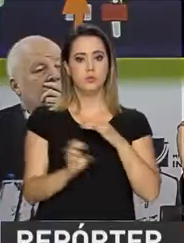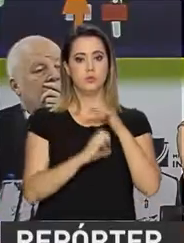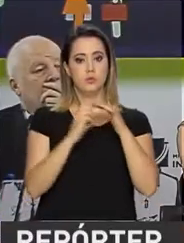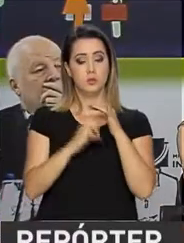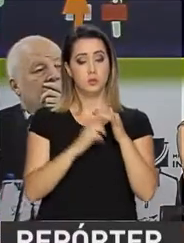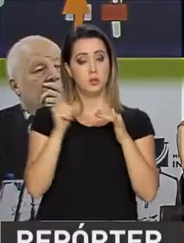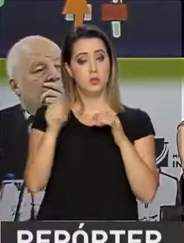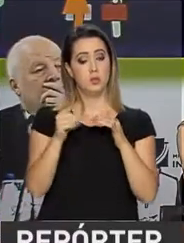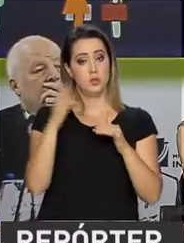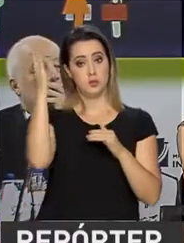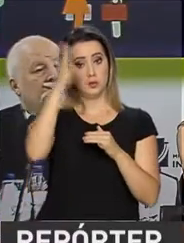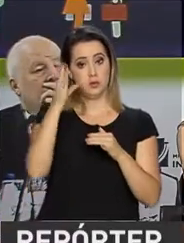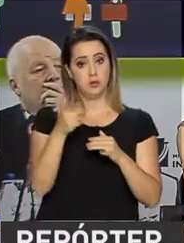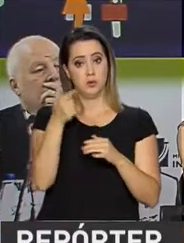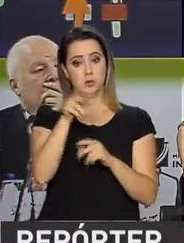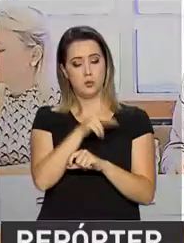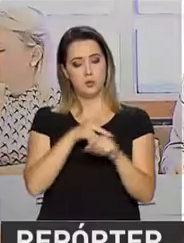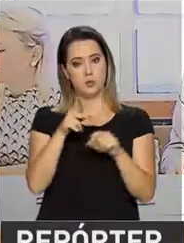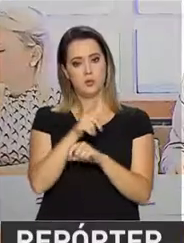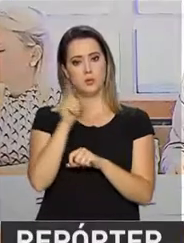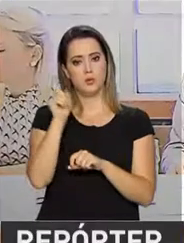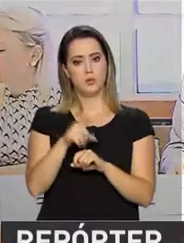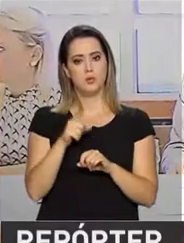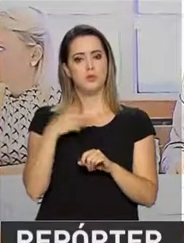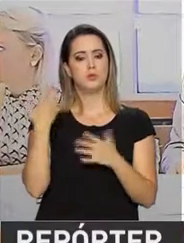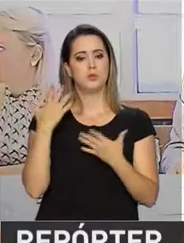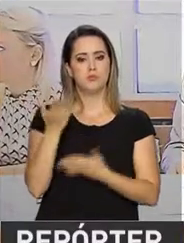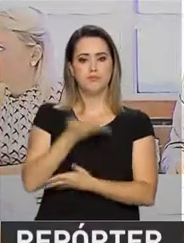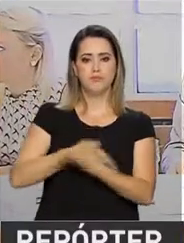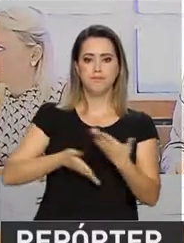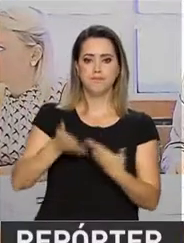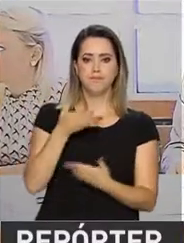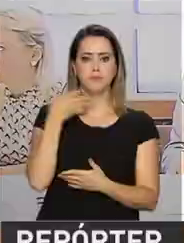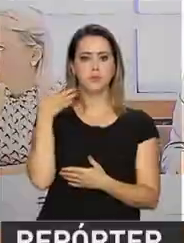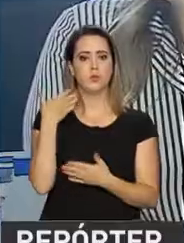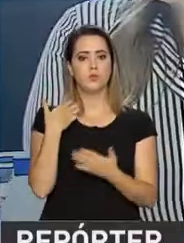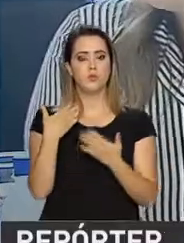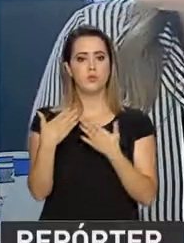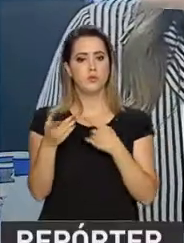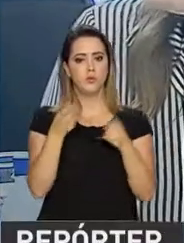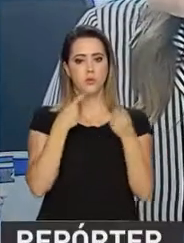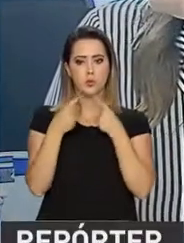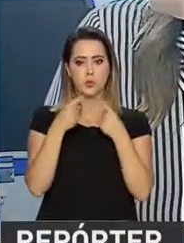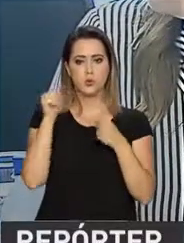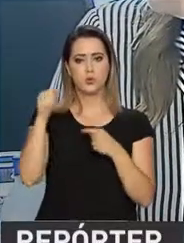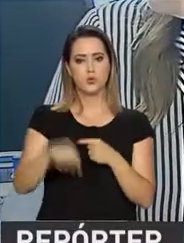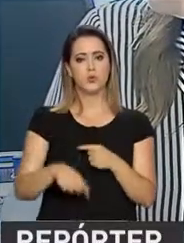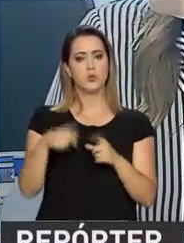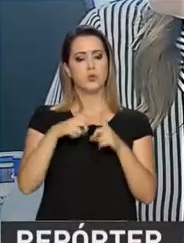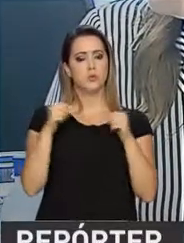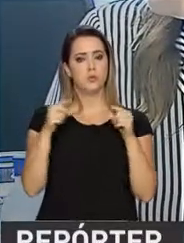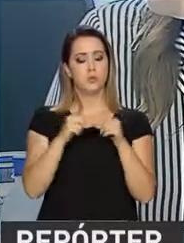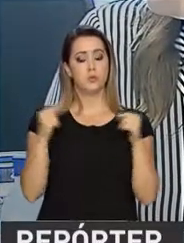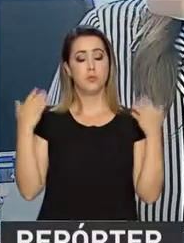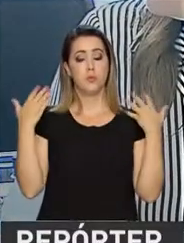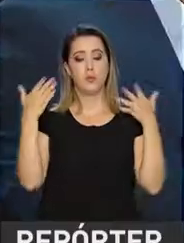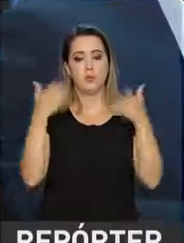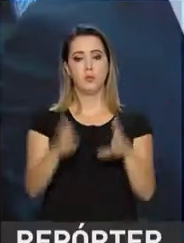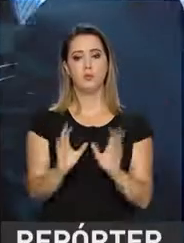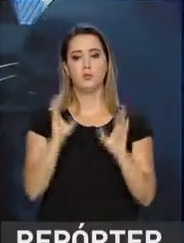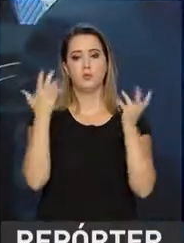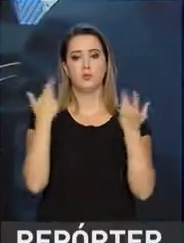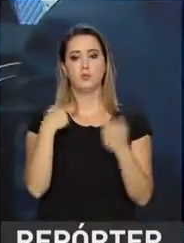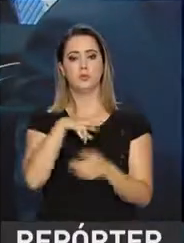pequeno empreendedor brasileiro no exterior foram compartilhados nesta conferência aqui em Brasília. Participam do